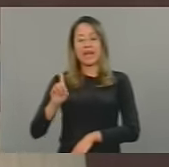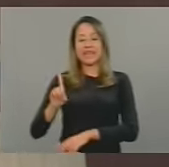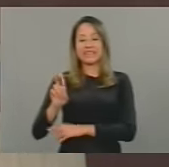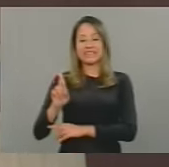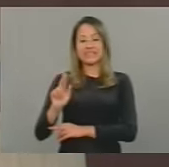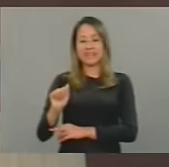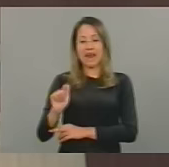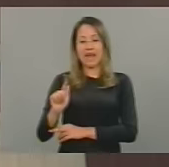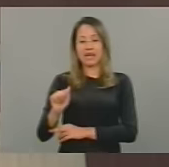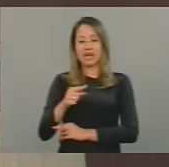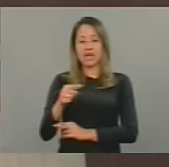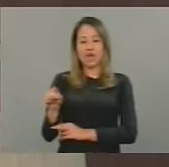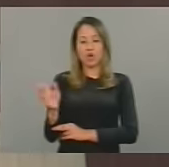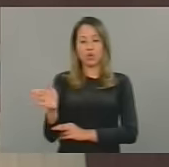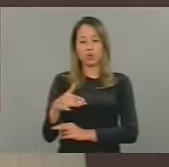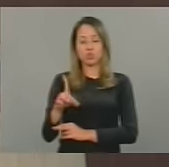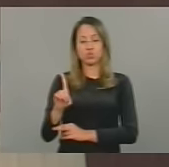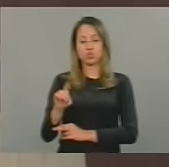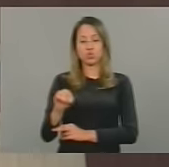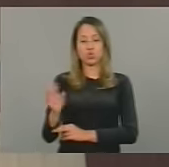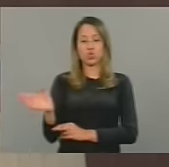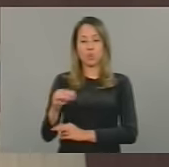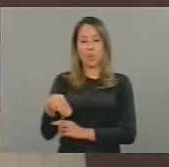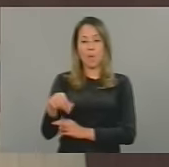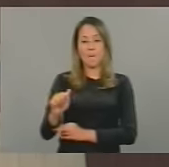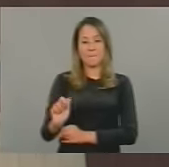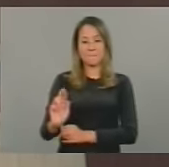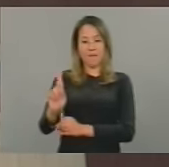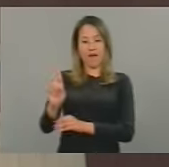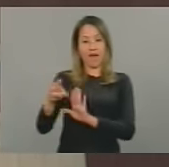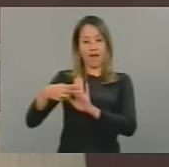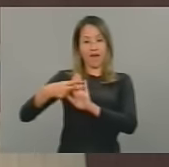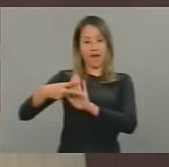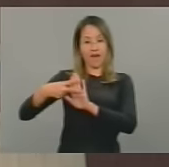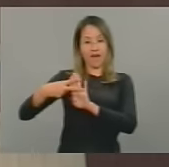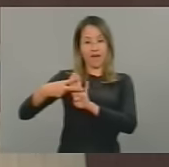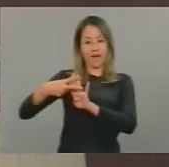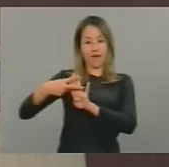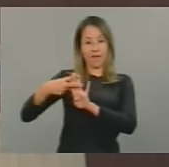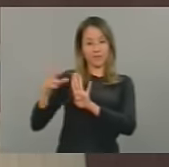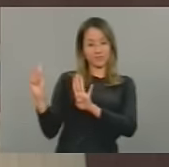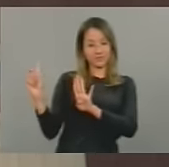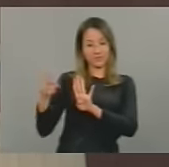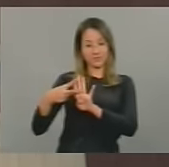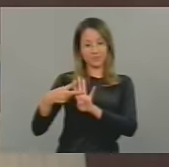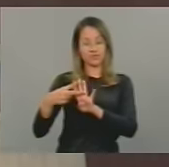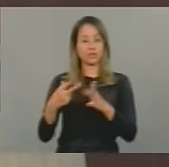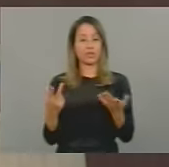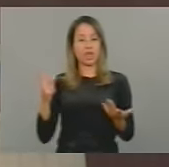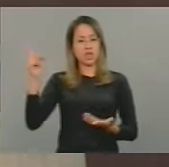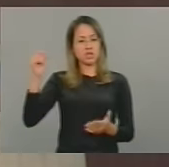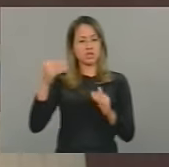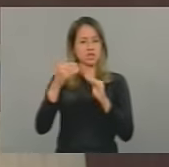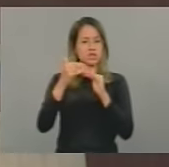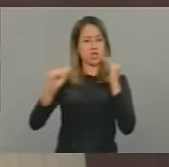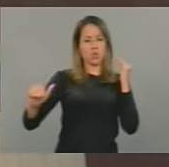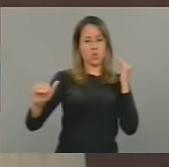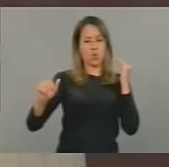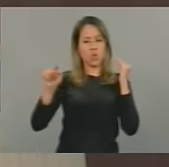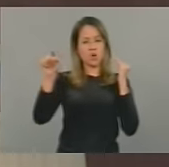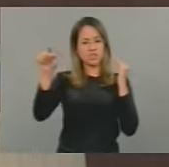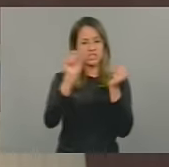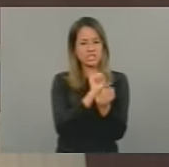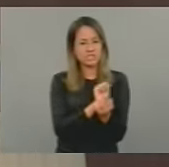da Matilde, o Chico, filho da Matilde, que disse que não concordava com a escravidão. O povo do Ceará